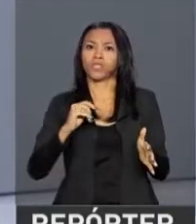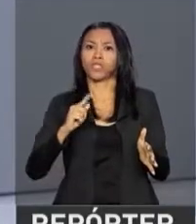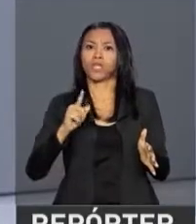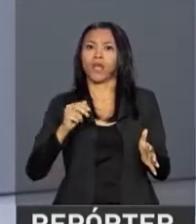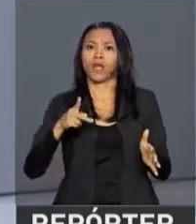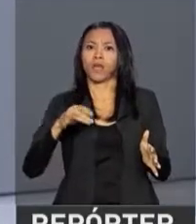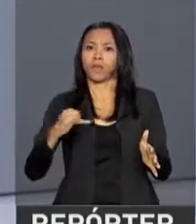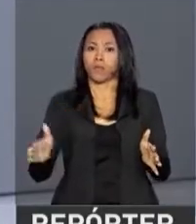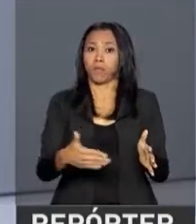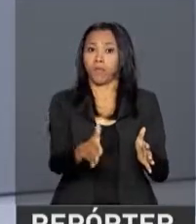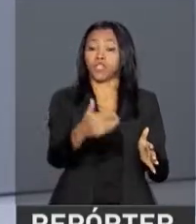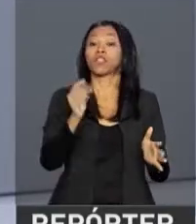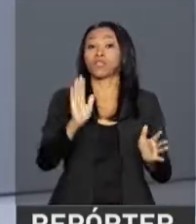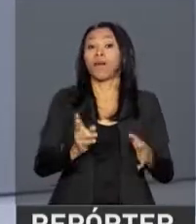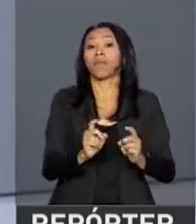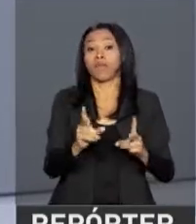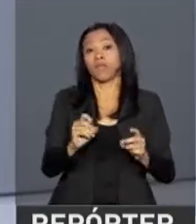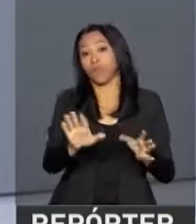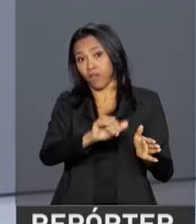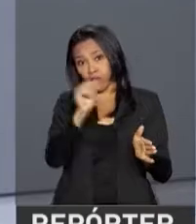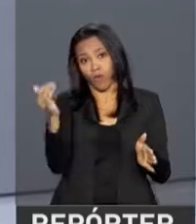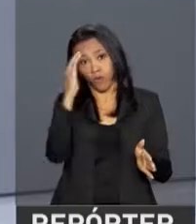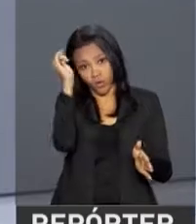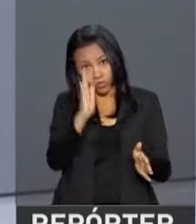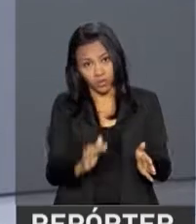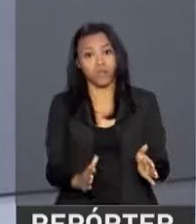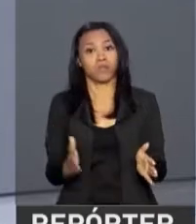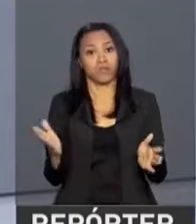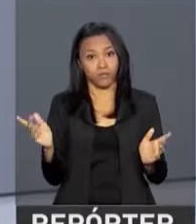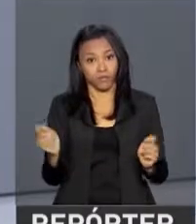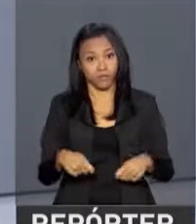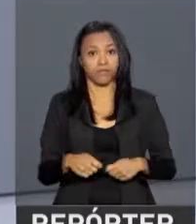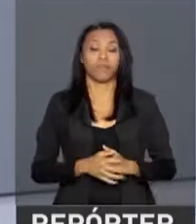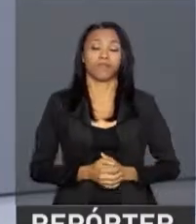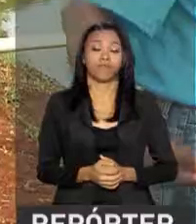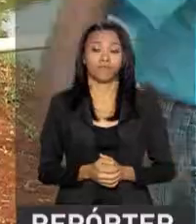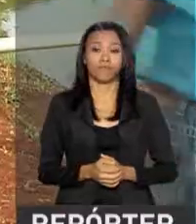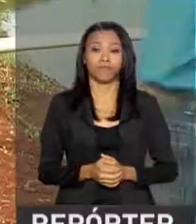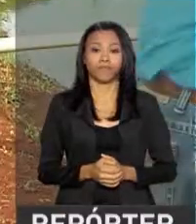meta é aumentar ainda mais a produção do peixe para ganhar o mercado internacional